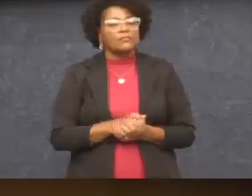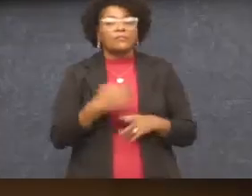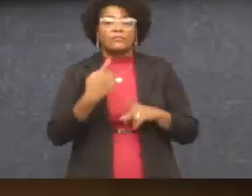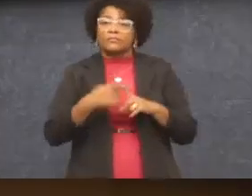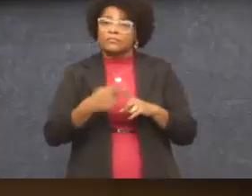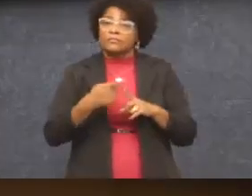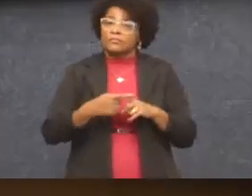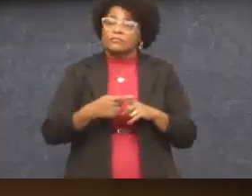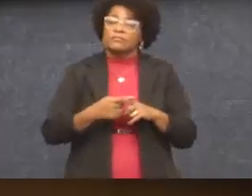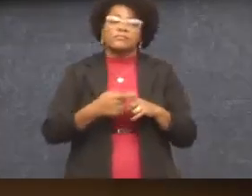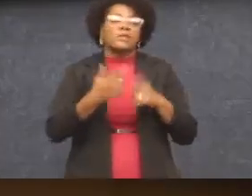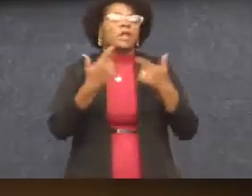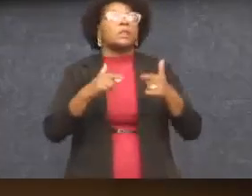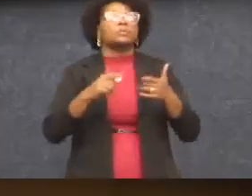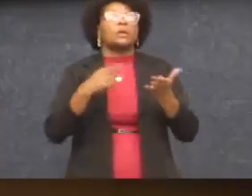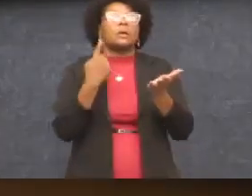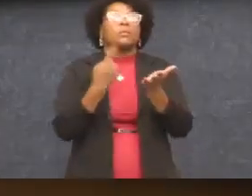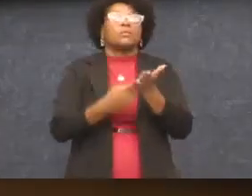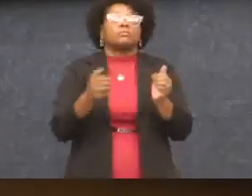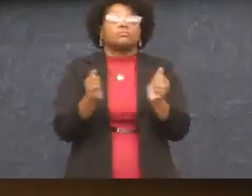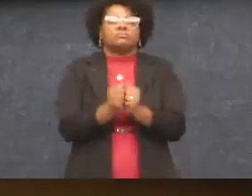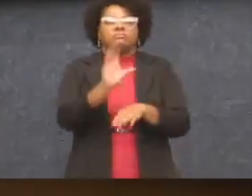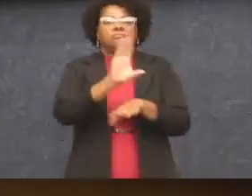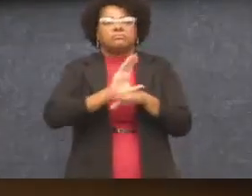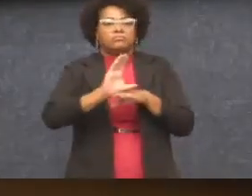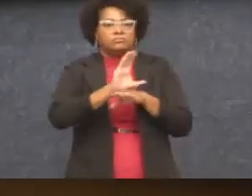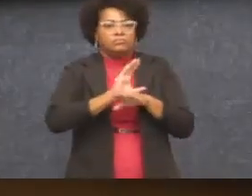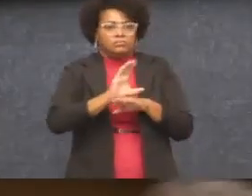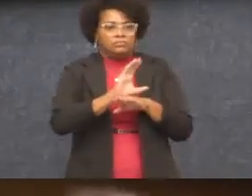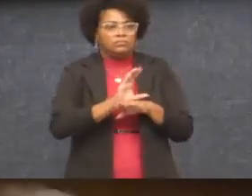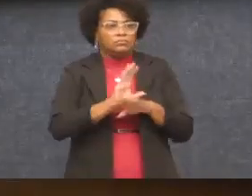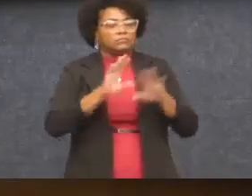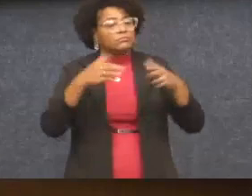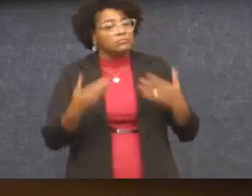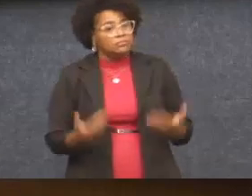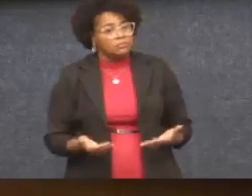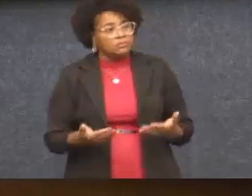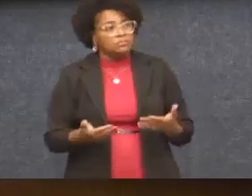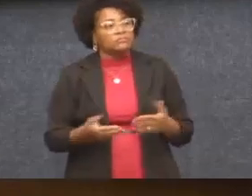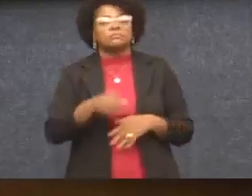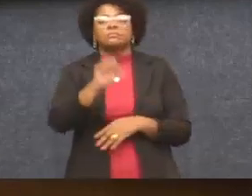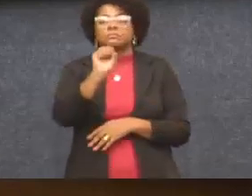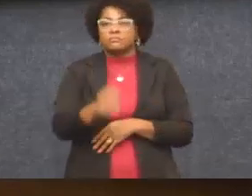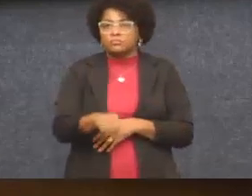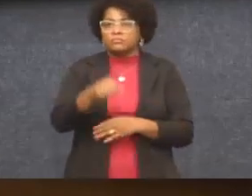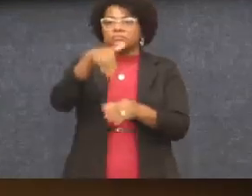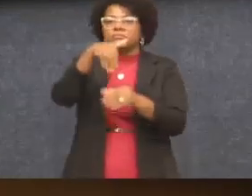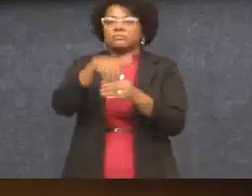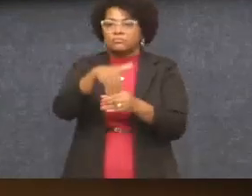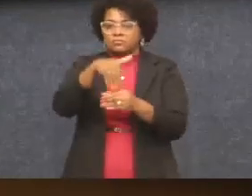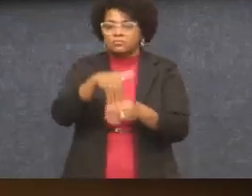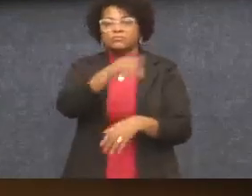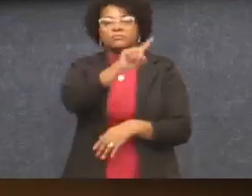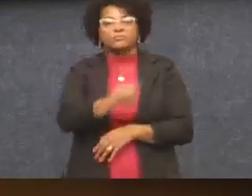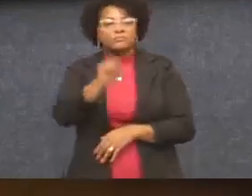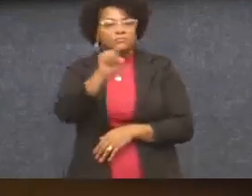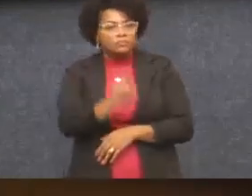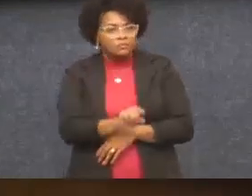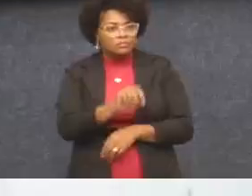inconstitucionalidade, vício de iniciativa. Então, a gente, nesse sentido, encaminha o voto sim ao veto parcial.